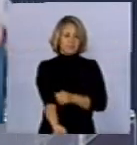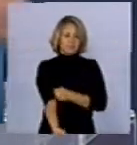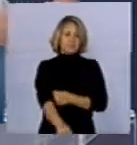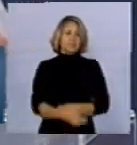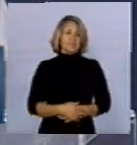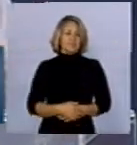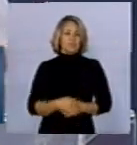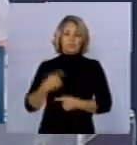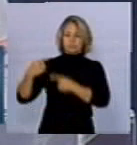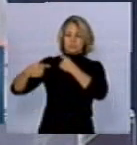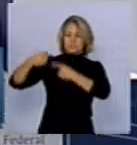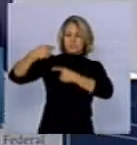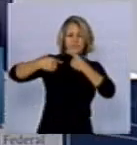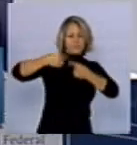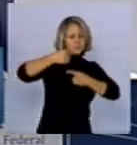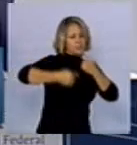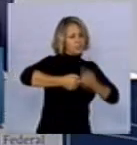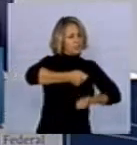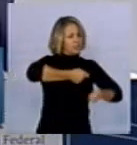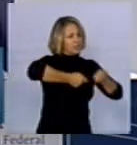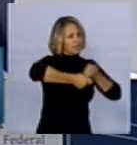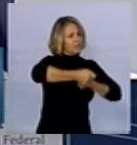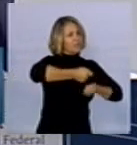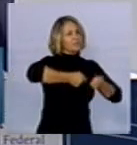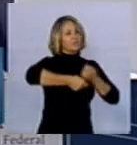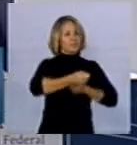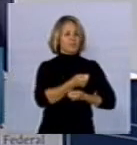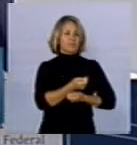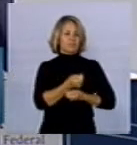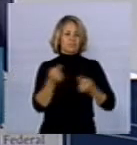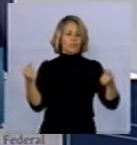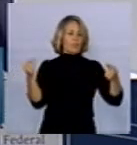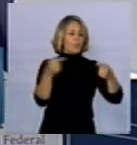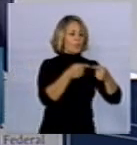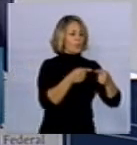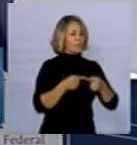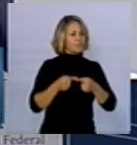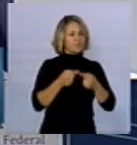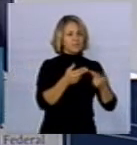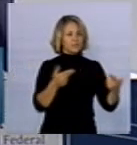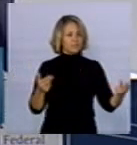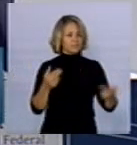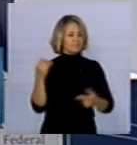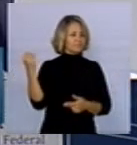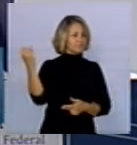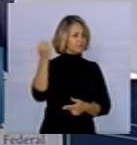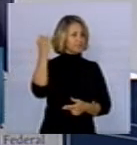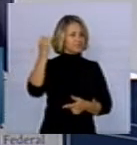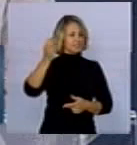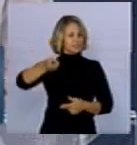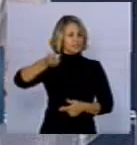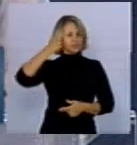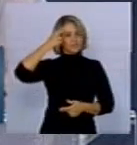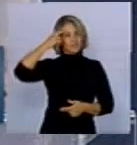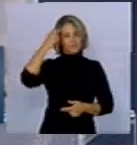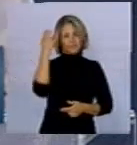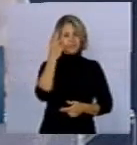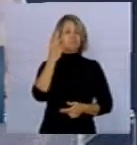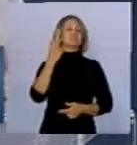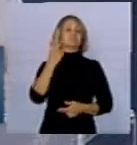de uma disputa Econômica casada é um fato relevante de uma cultura